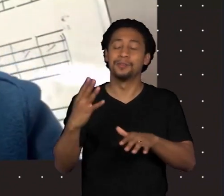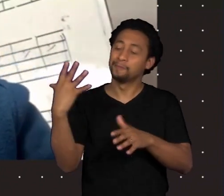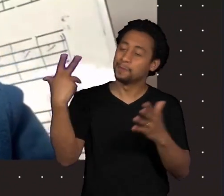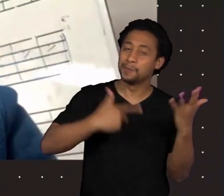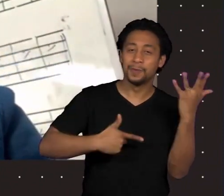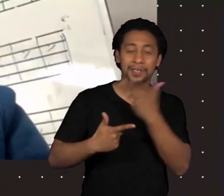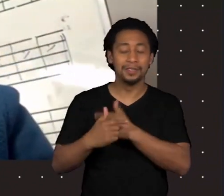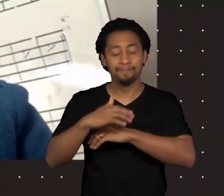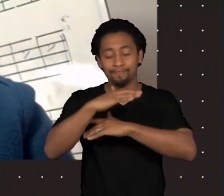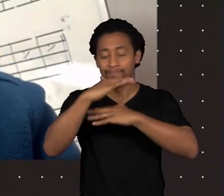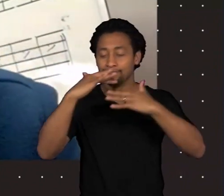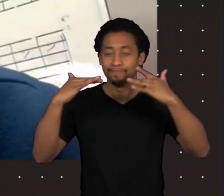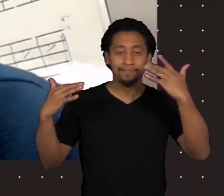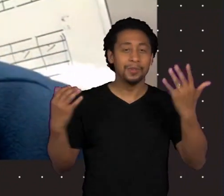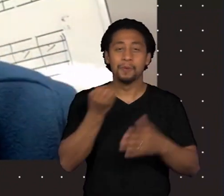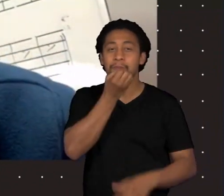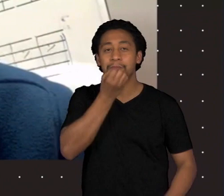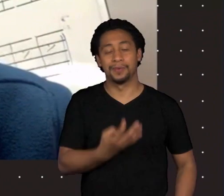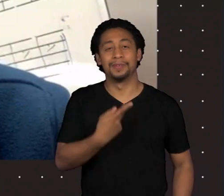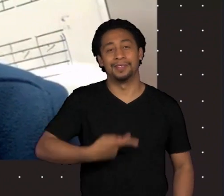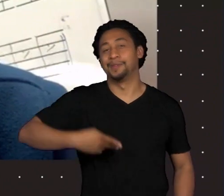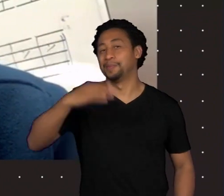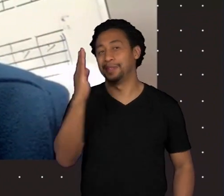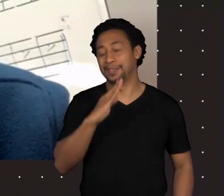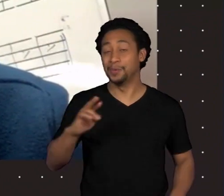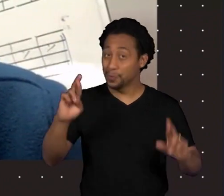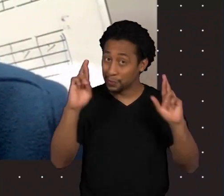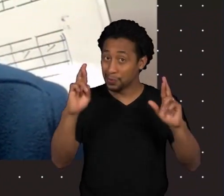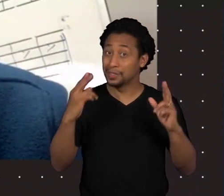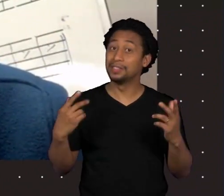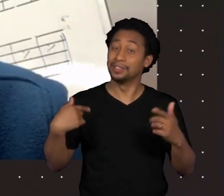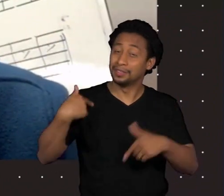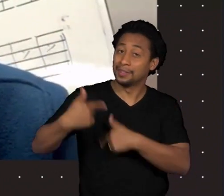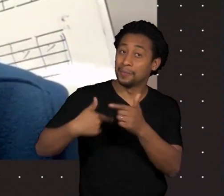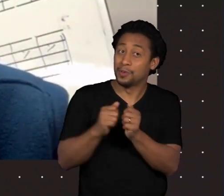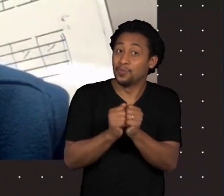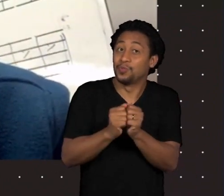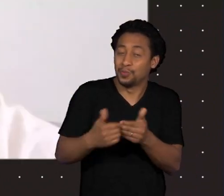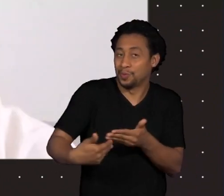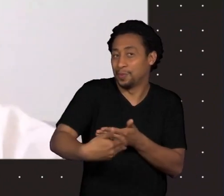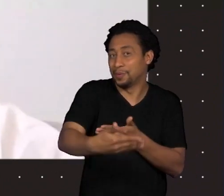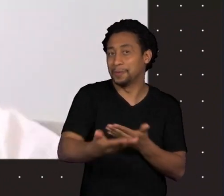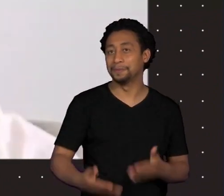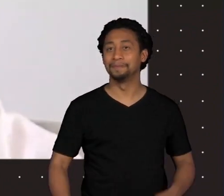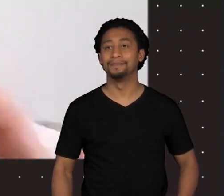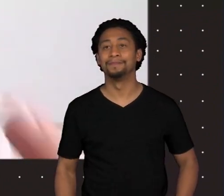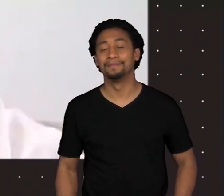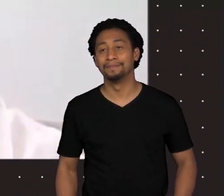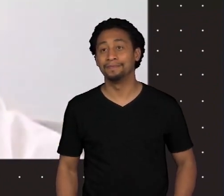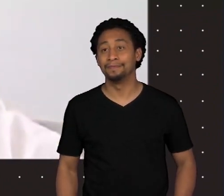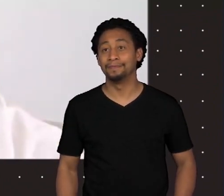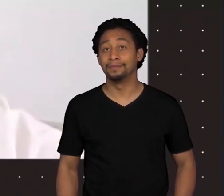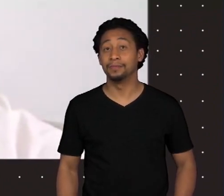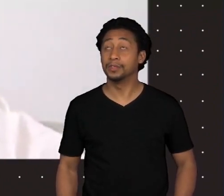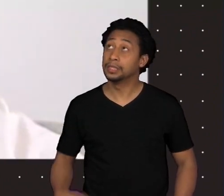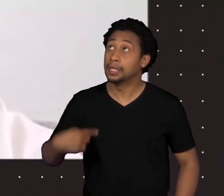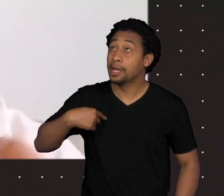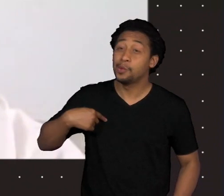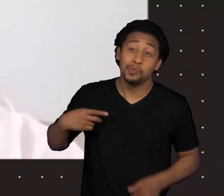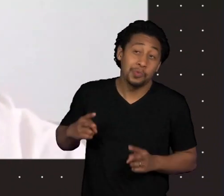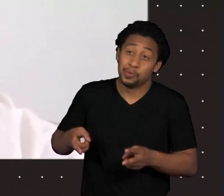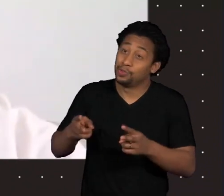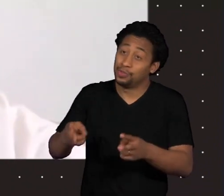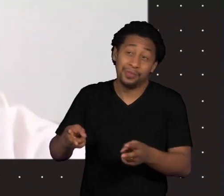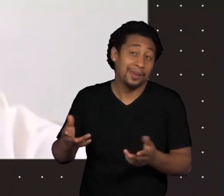nossa terra né espero que a gente faça muitas coisas juntas ainda juntos ainda eu continuei eh bebendo